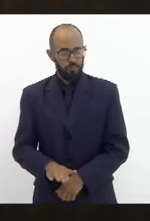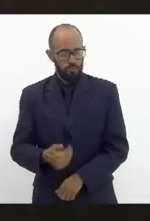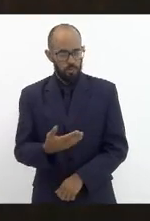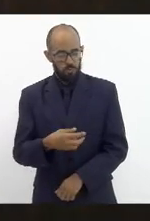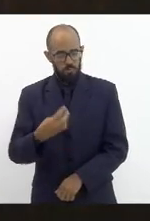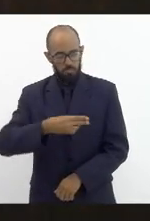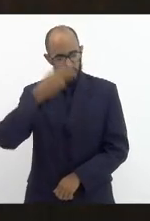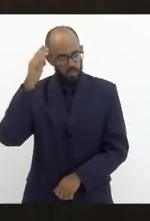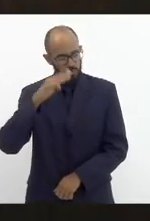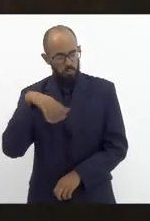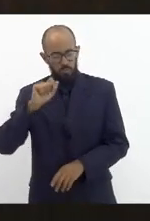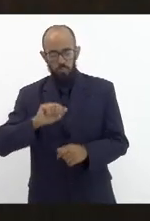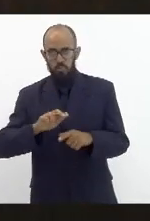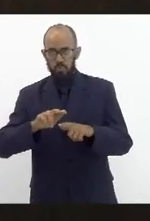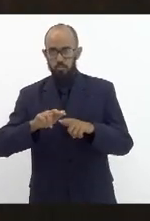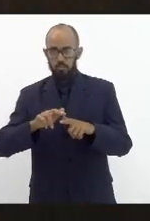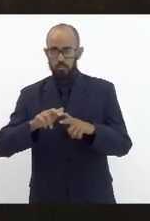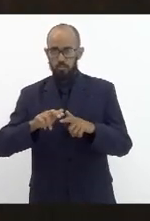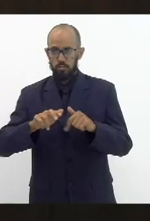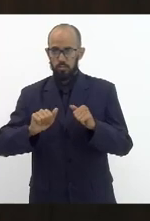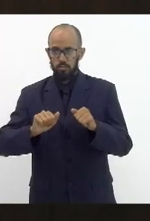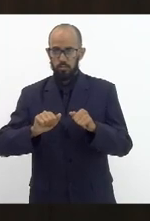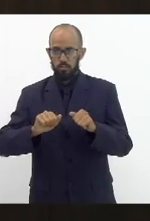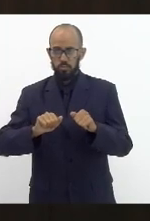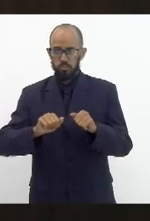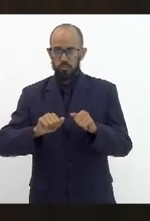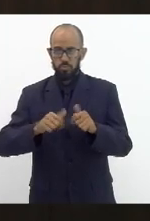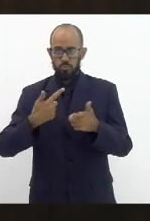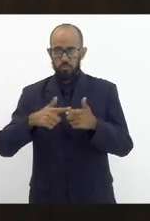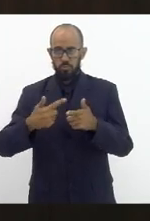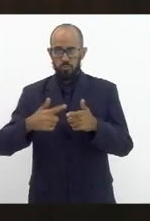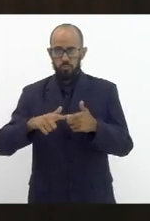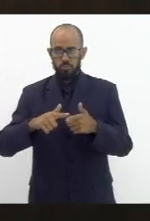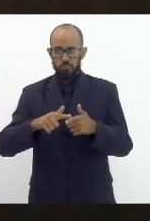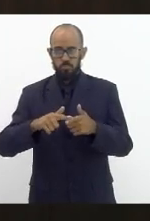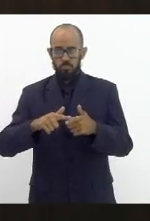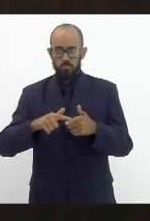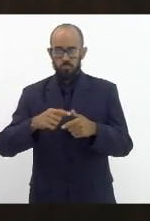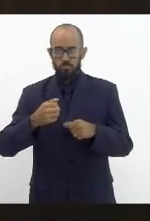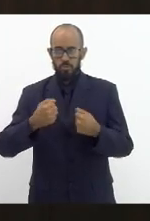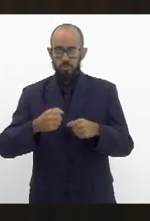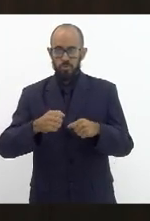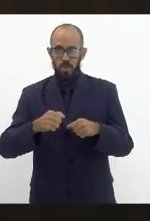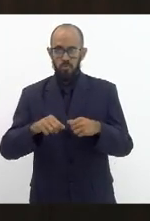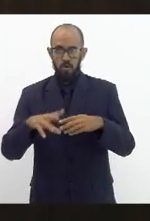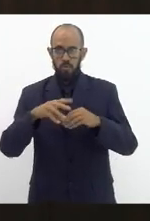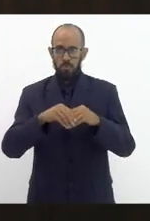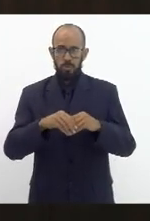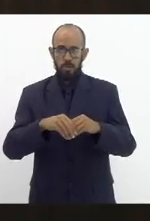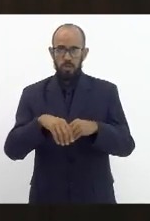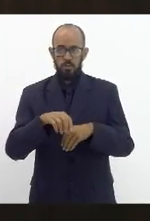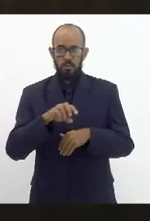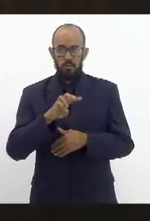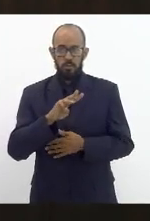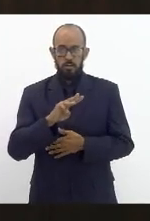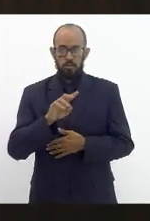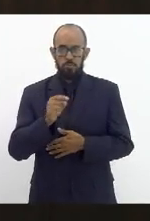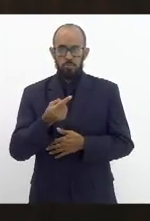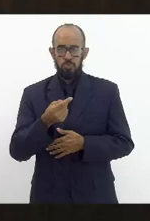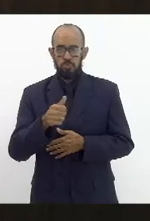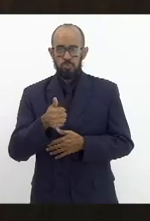didática, no inspetor de polícia, no 3, de 2 mil tinha que aumentar para todos, 3.164.